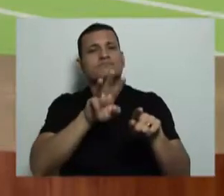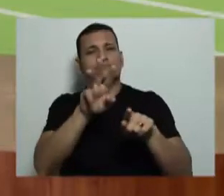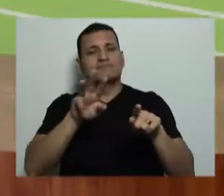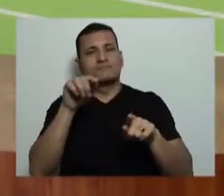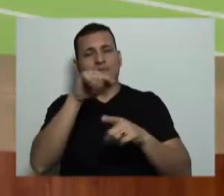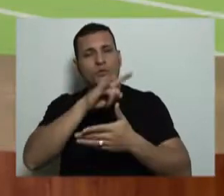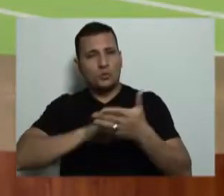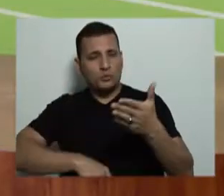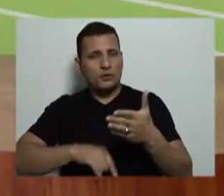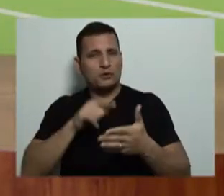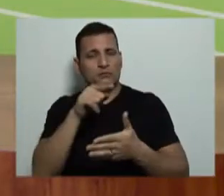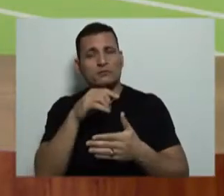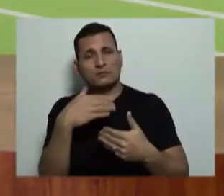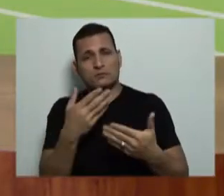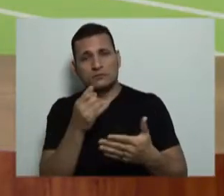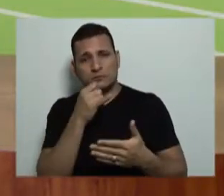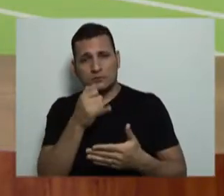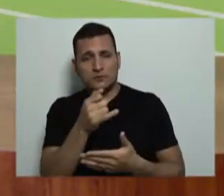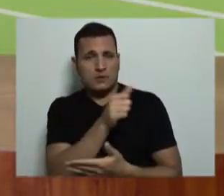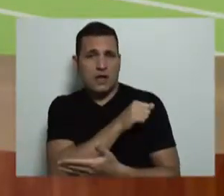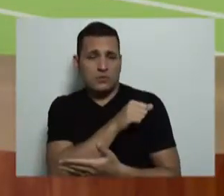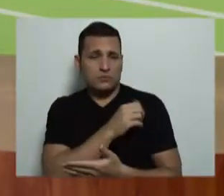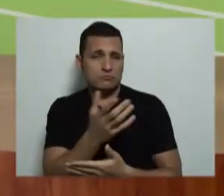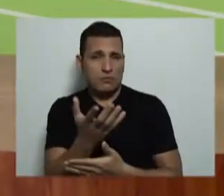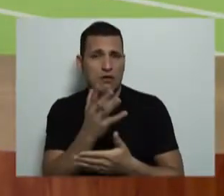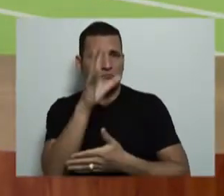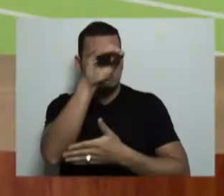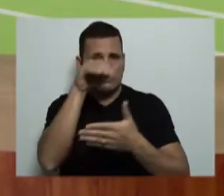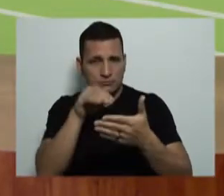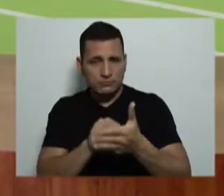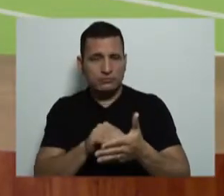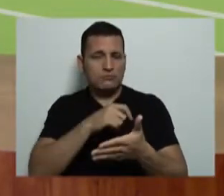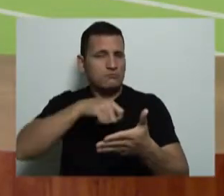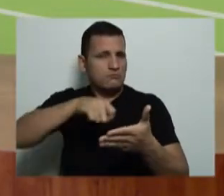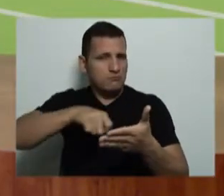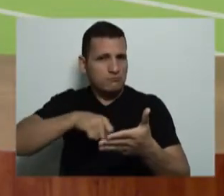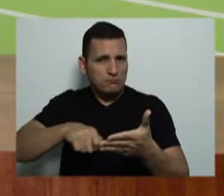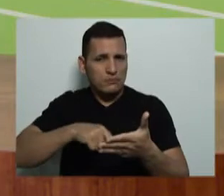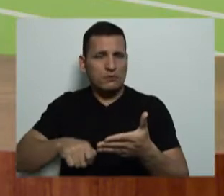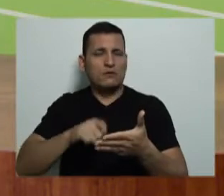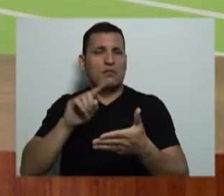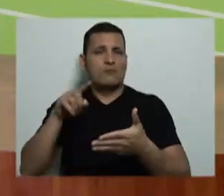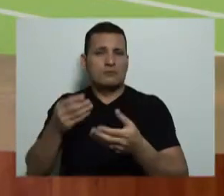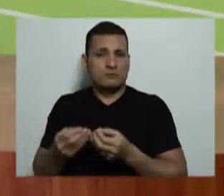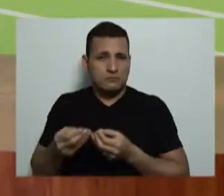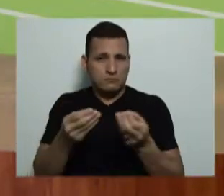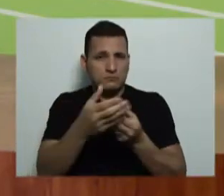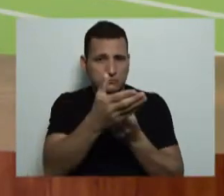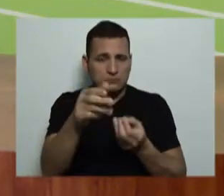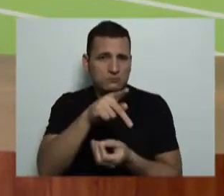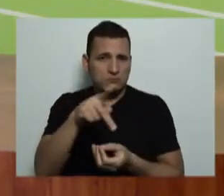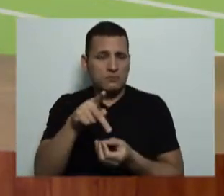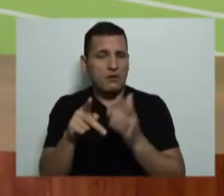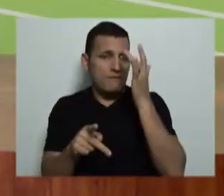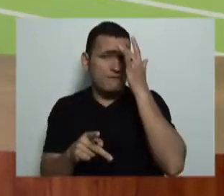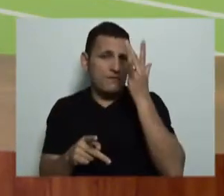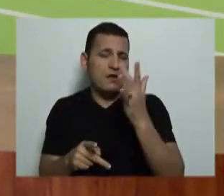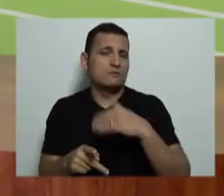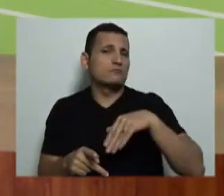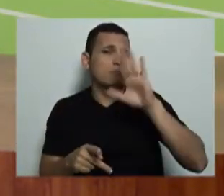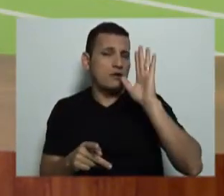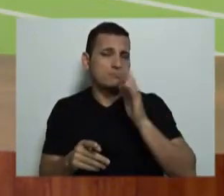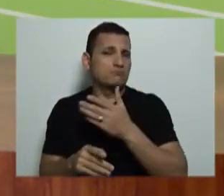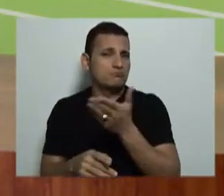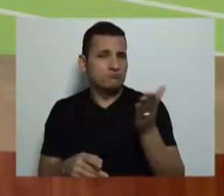editável. Então, o aluno, se ele quiser baixar e já preencher esses formulários e entregar a vocês, então já facilita aí que vocês é uma